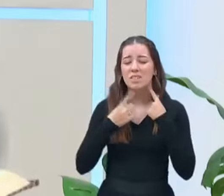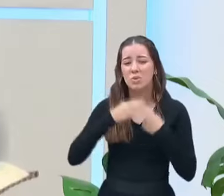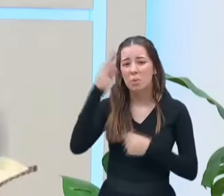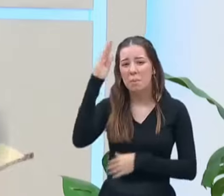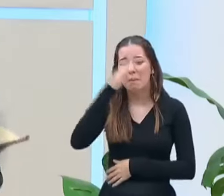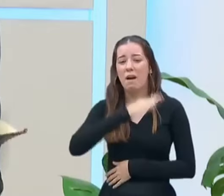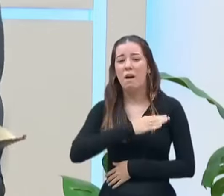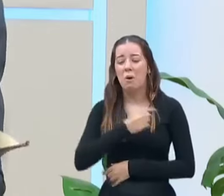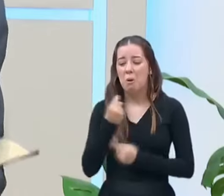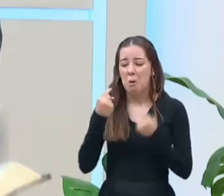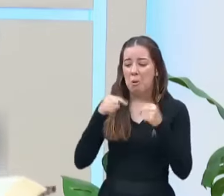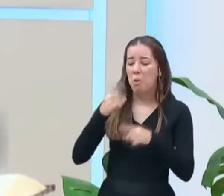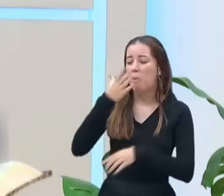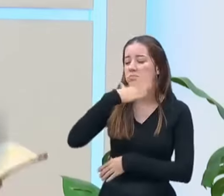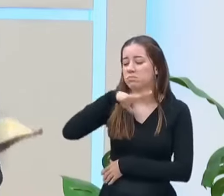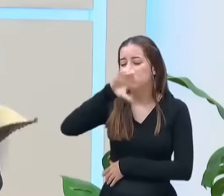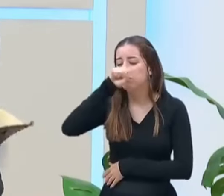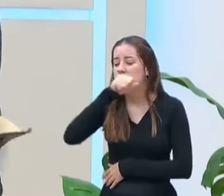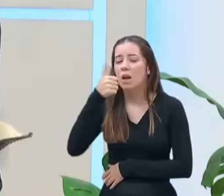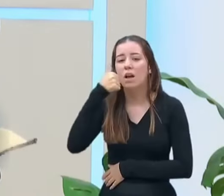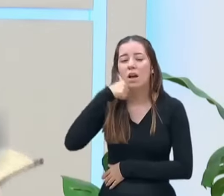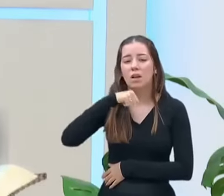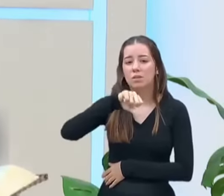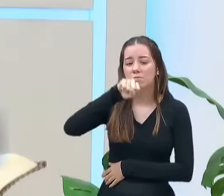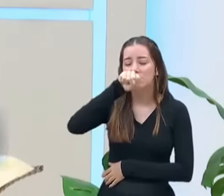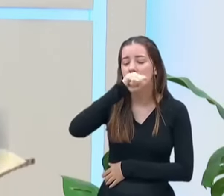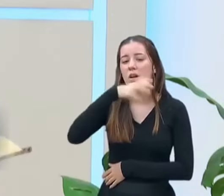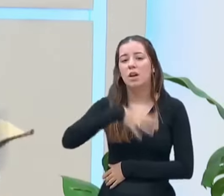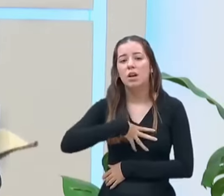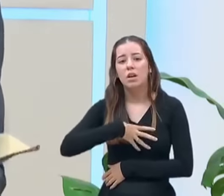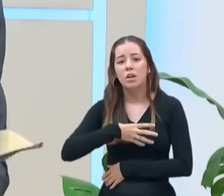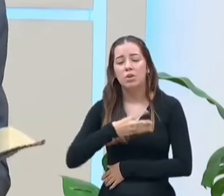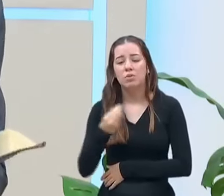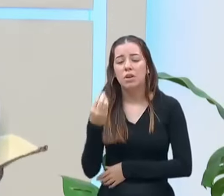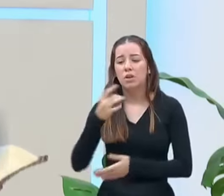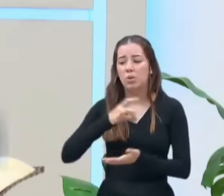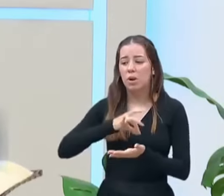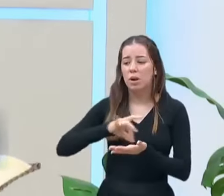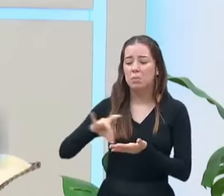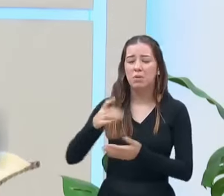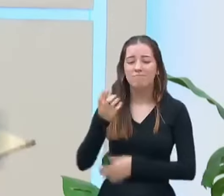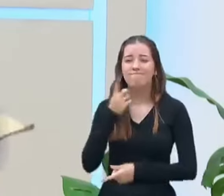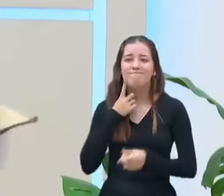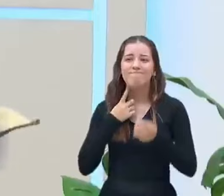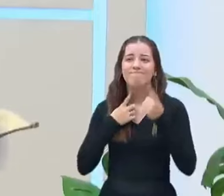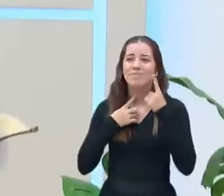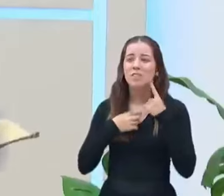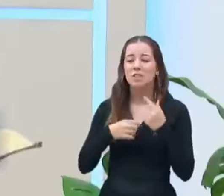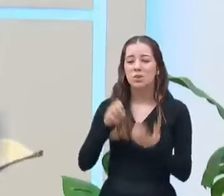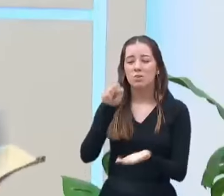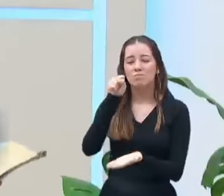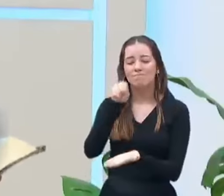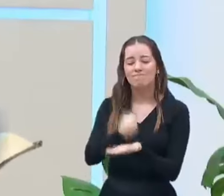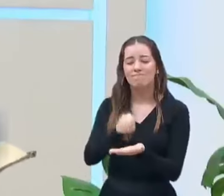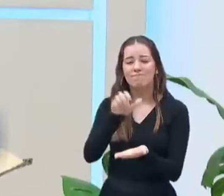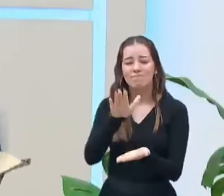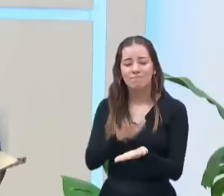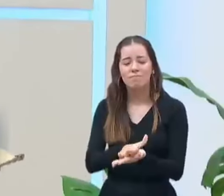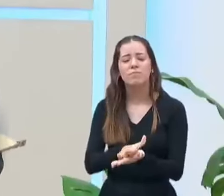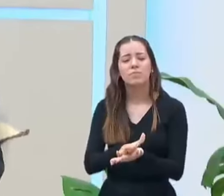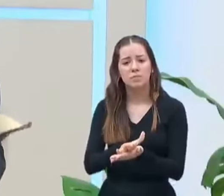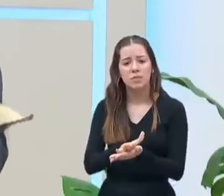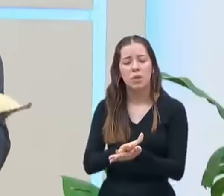seu pai, atingiu sua mãe, atingiu seu filho, atingiu alguém da sua família, e você está com o coração cheio de